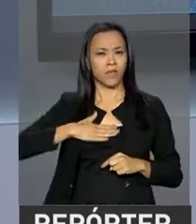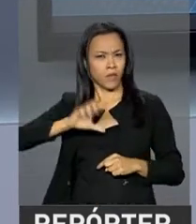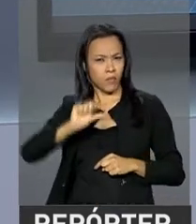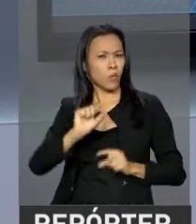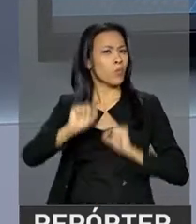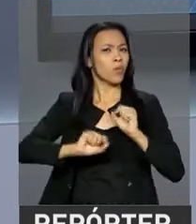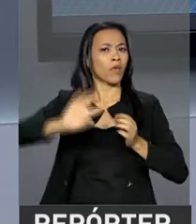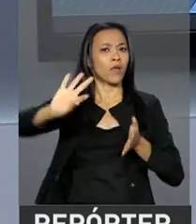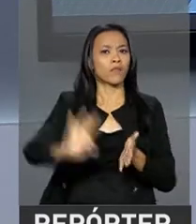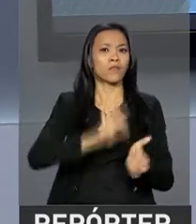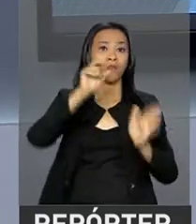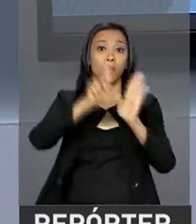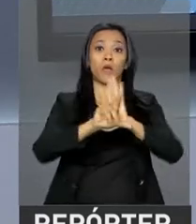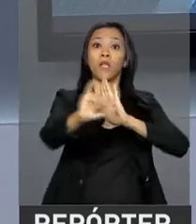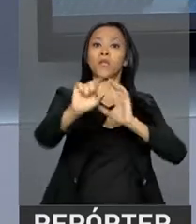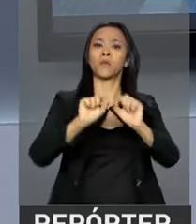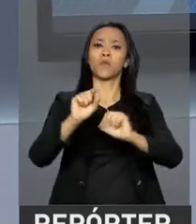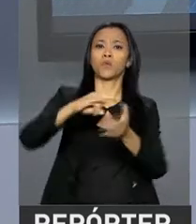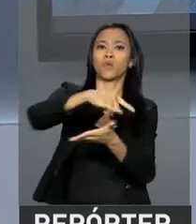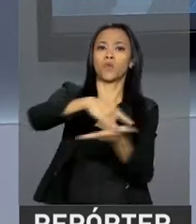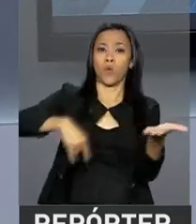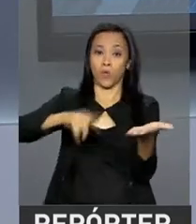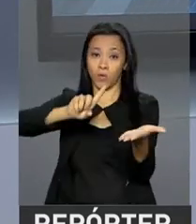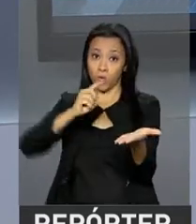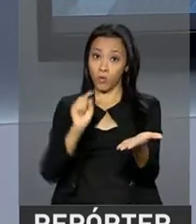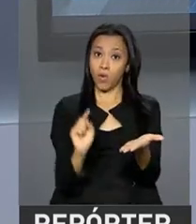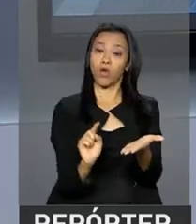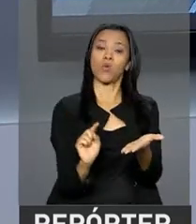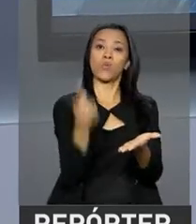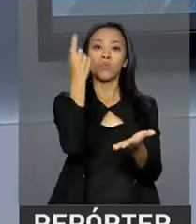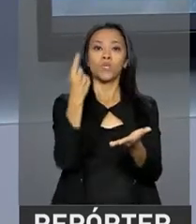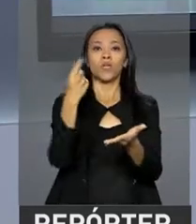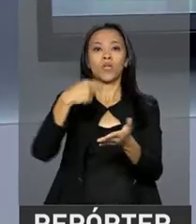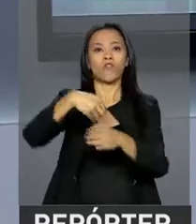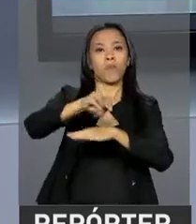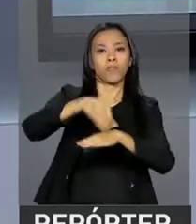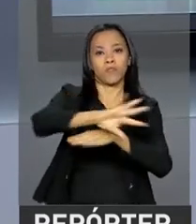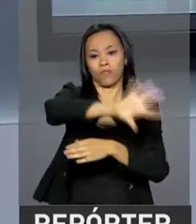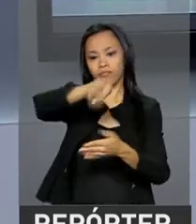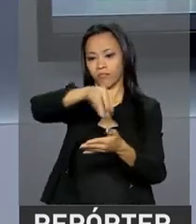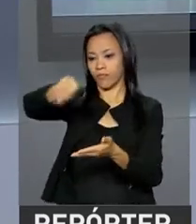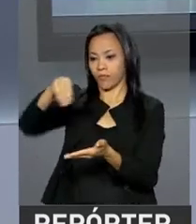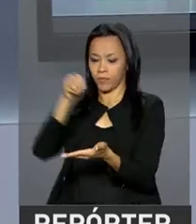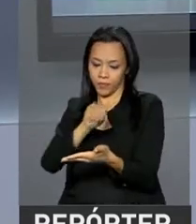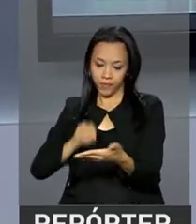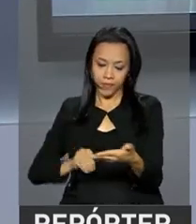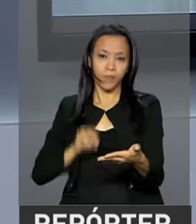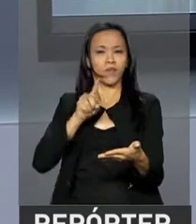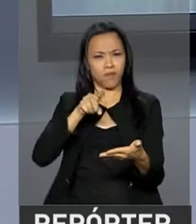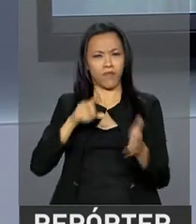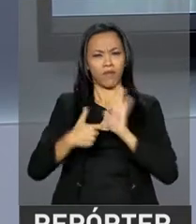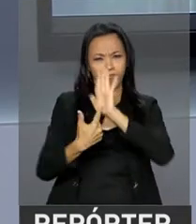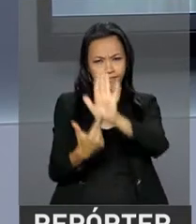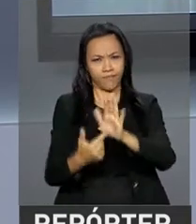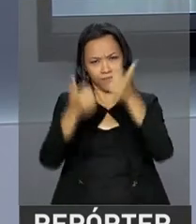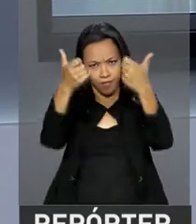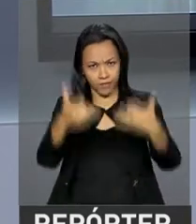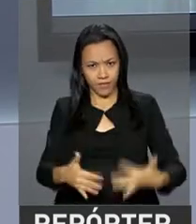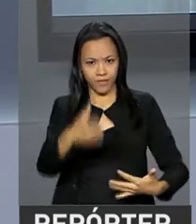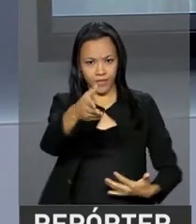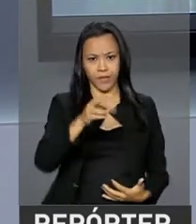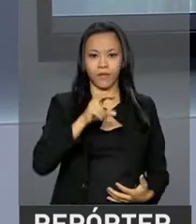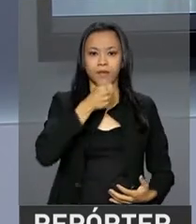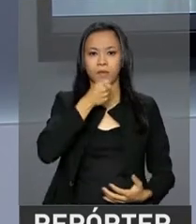pouco a lei do documento de identidade única do cidadão ao vivo joão pedro neto tenha informações pra gente joão bom dia mais uma